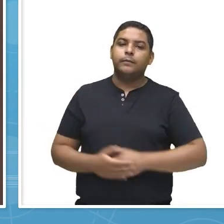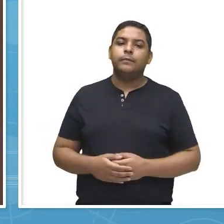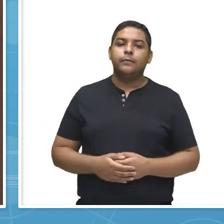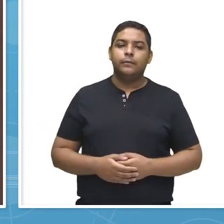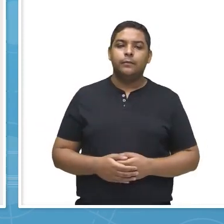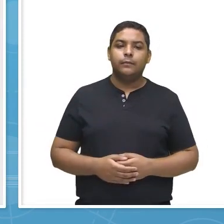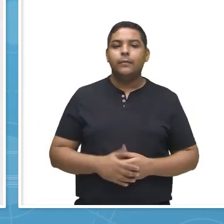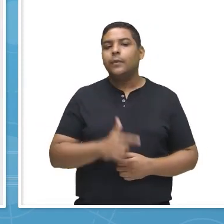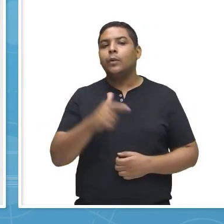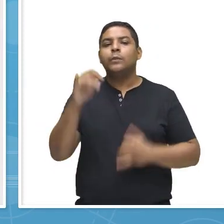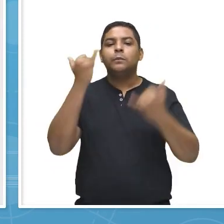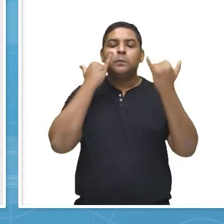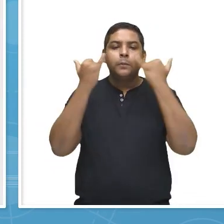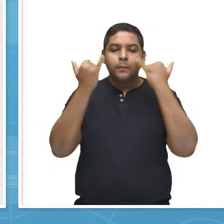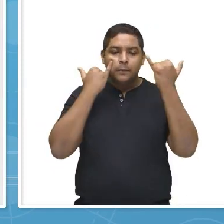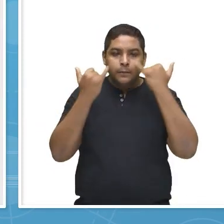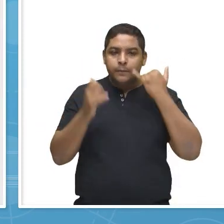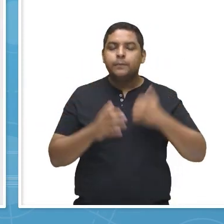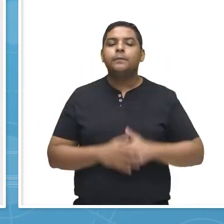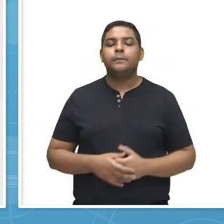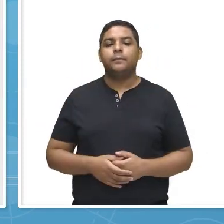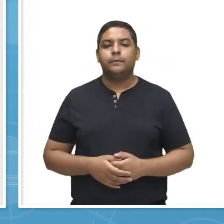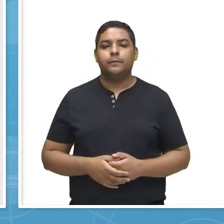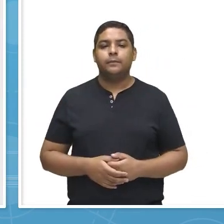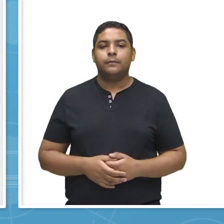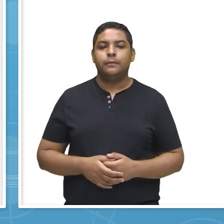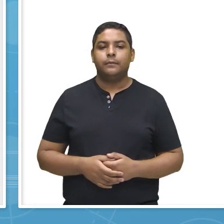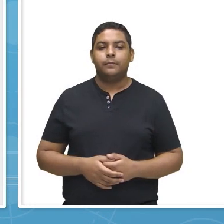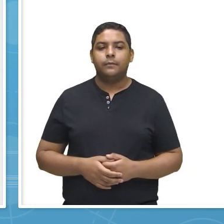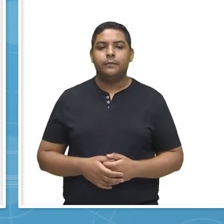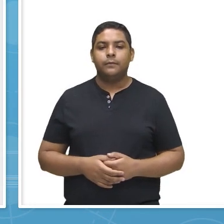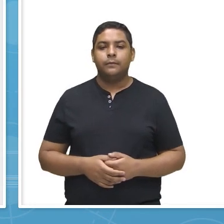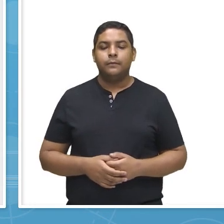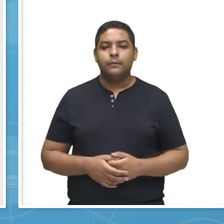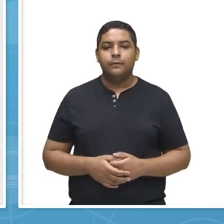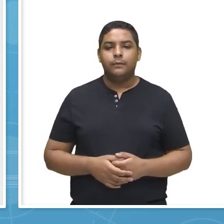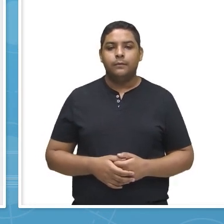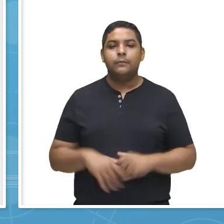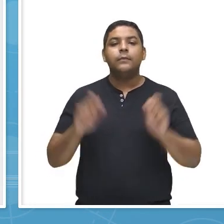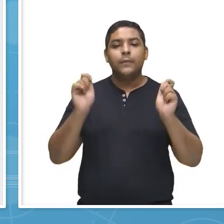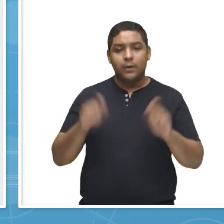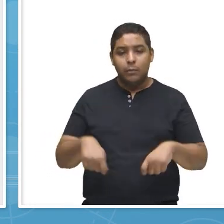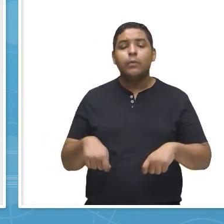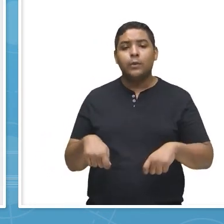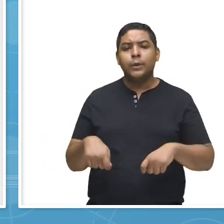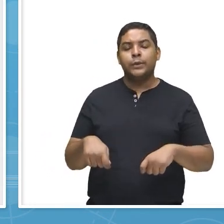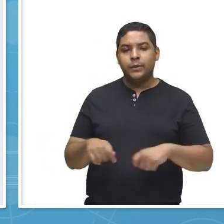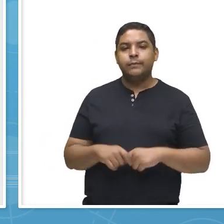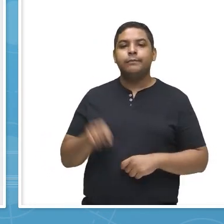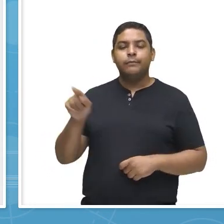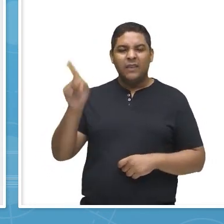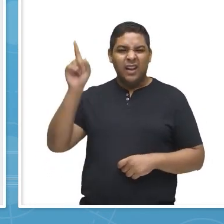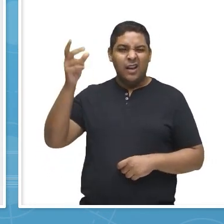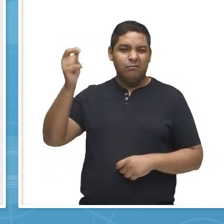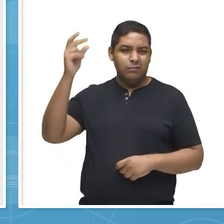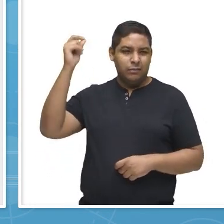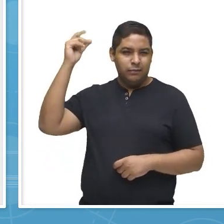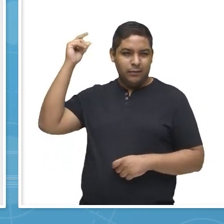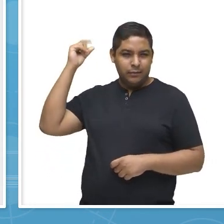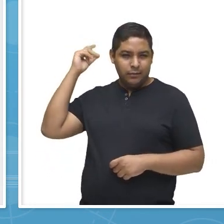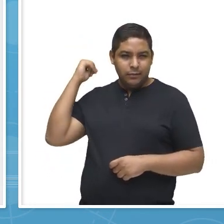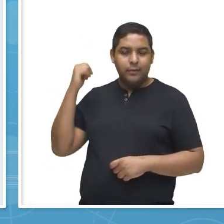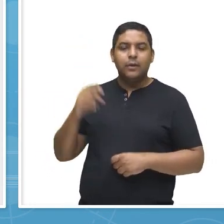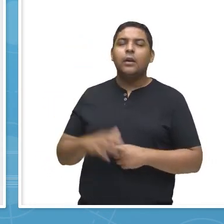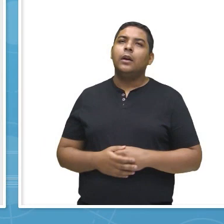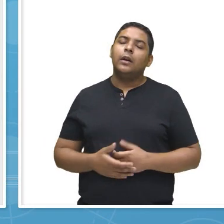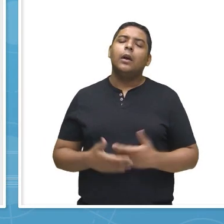aí outras informações sobre essa etapa, tá? As potências da época, ou seja, nessa época a gente está